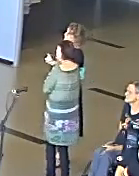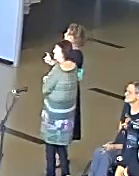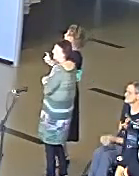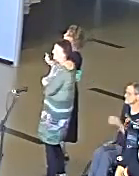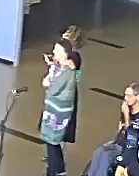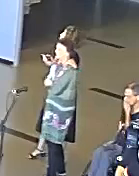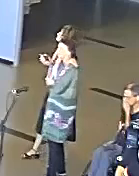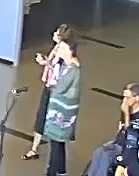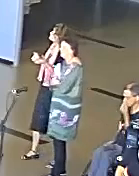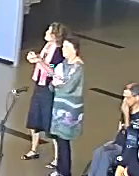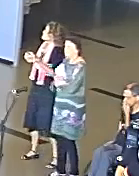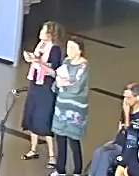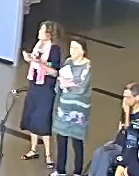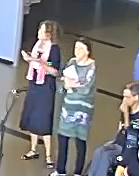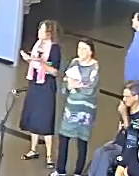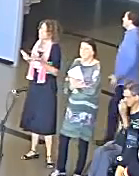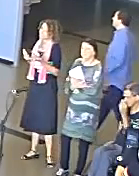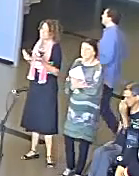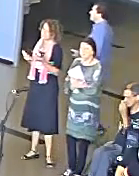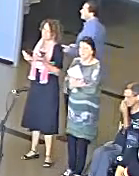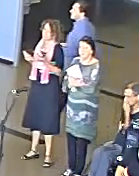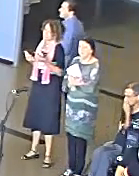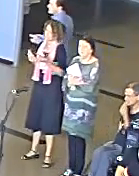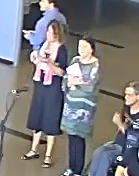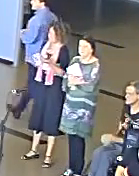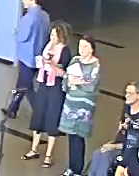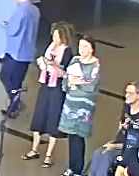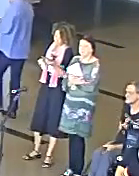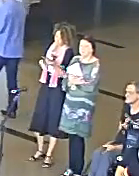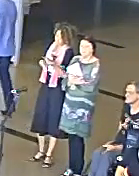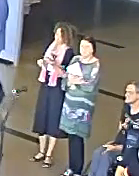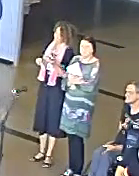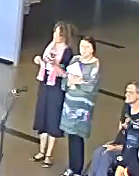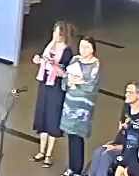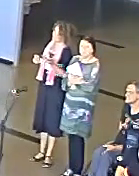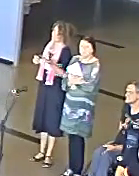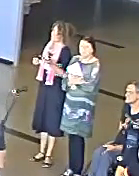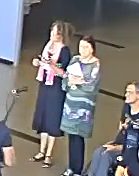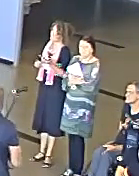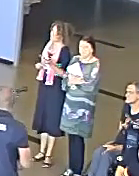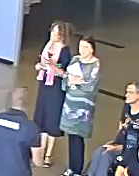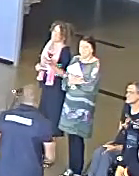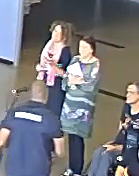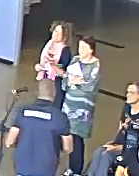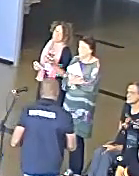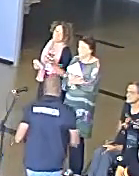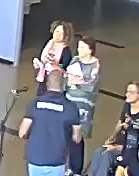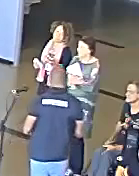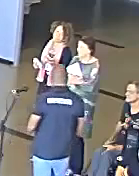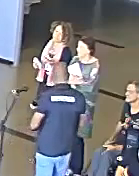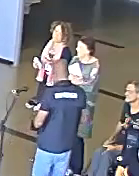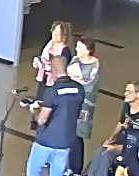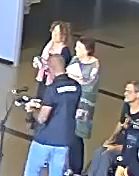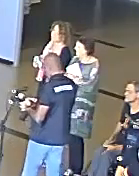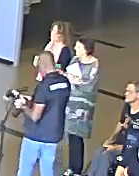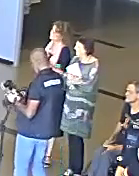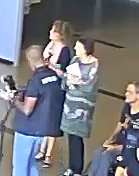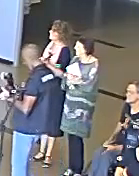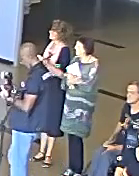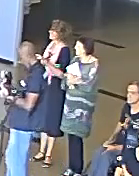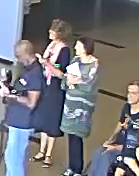aqui ela pega o ônibus aqui em Belo Horizonte para ir até o seu trabalho na cidade administrativa mesmo a frota da